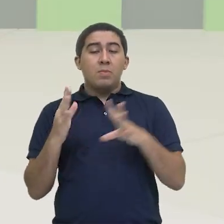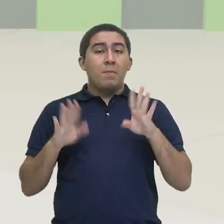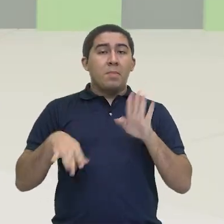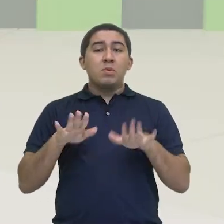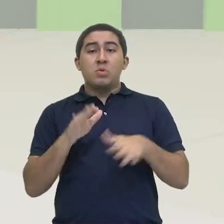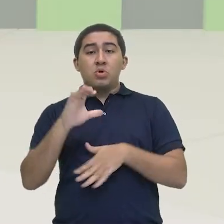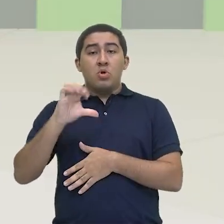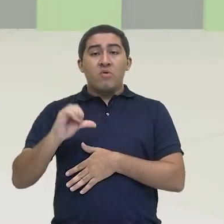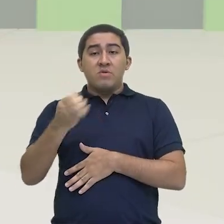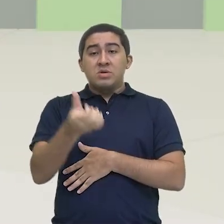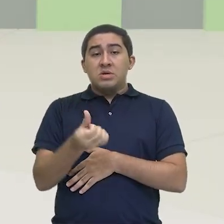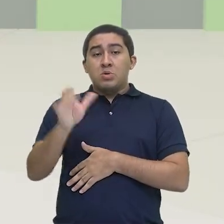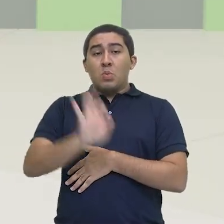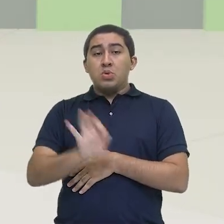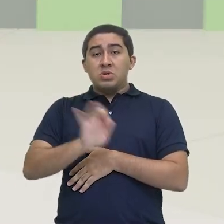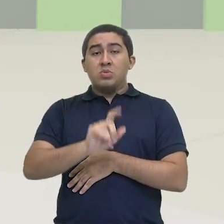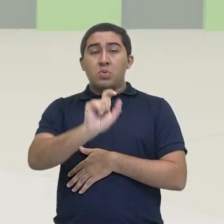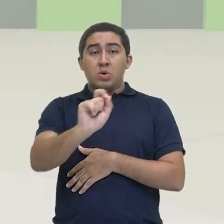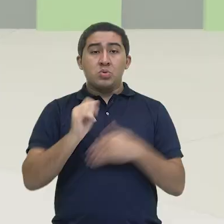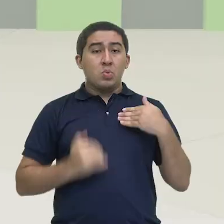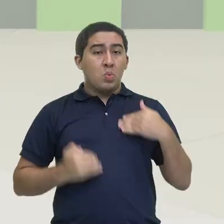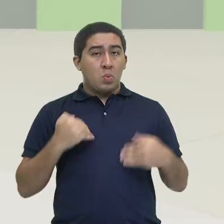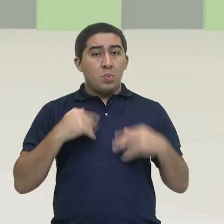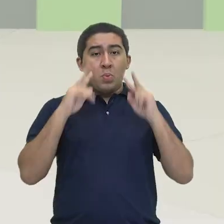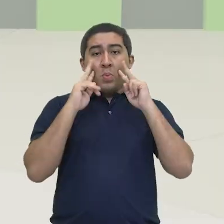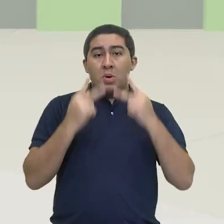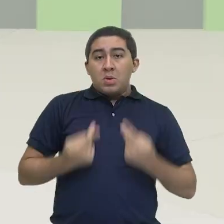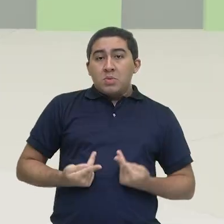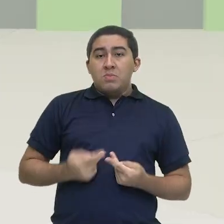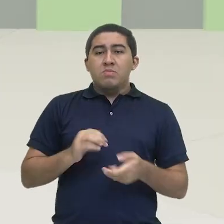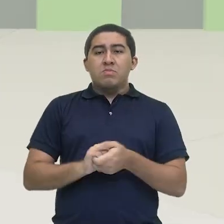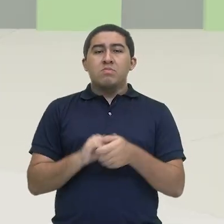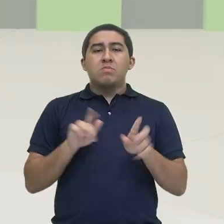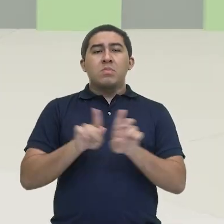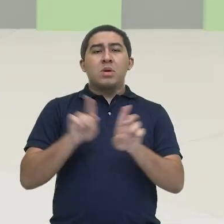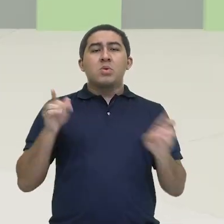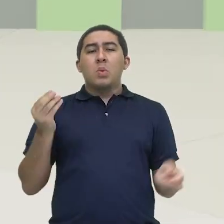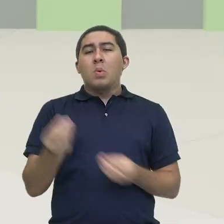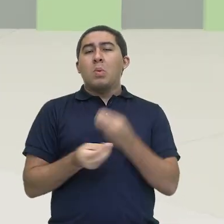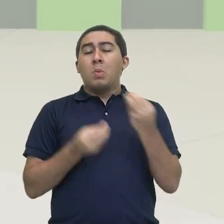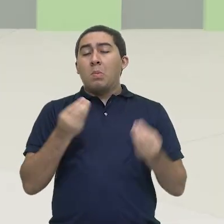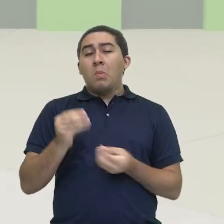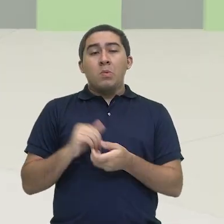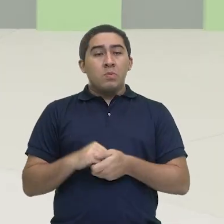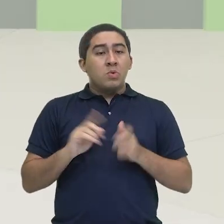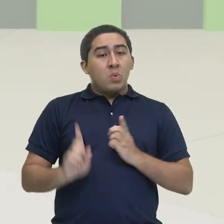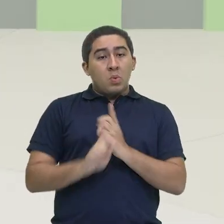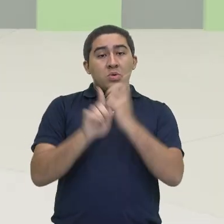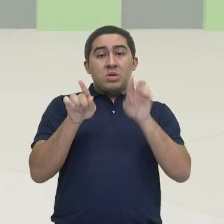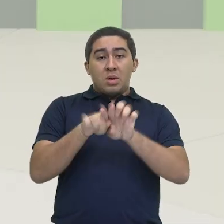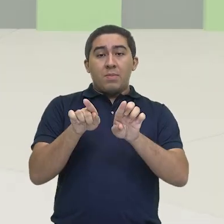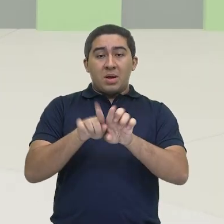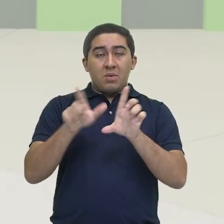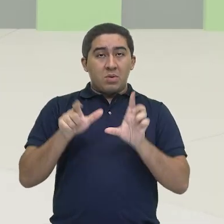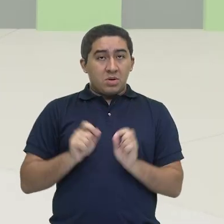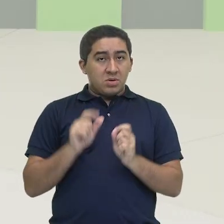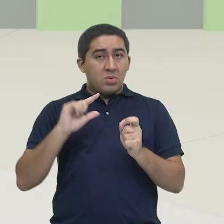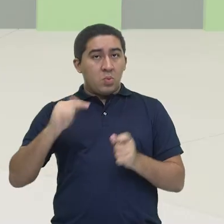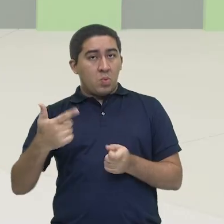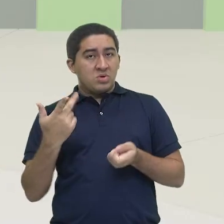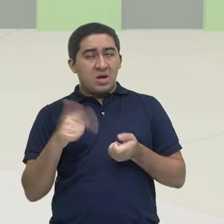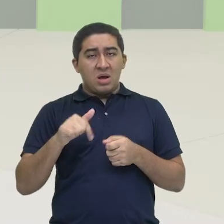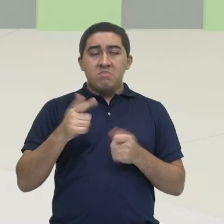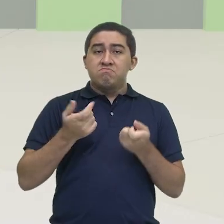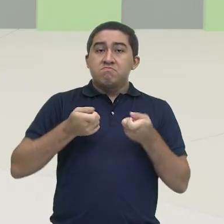de 96% do organismo humano. Não? Mas como? Como é que a gente encontra eles, né? E os elementos um pouco